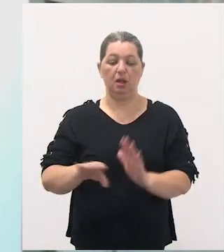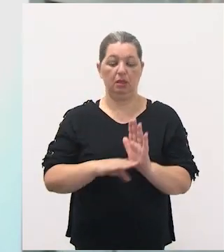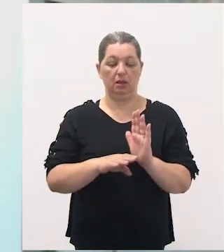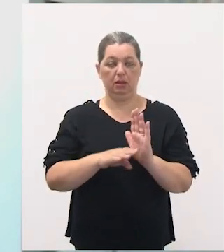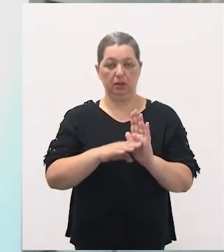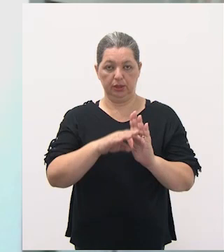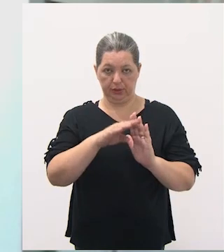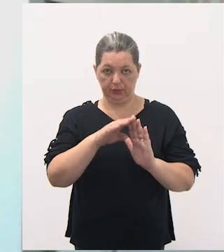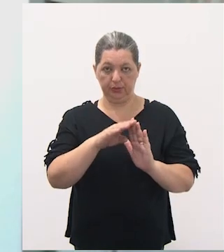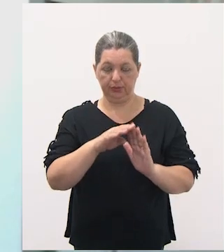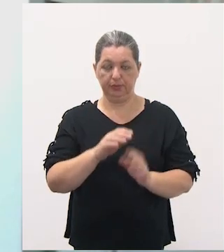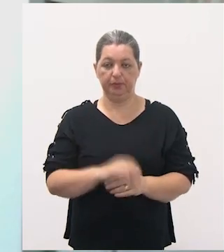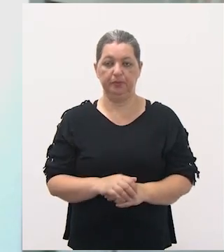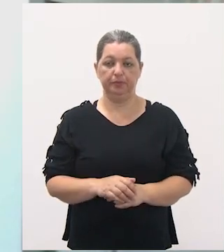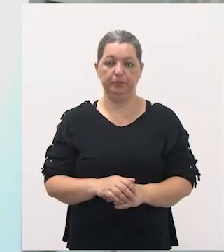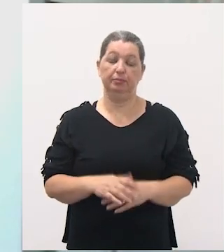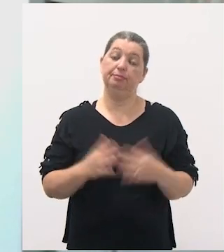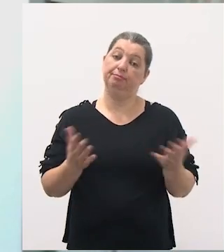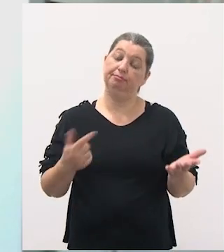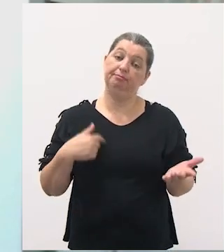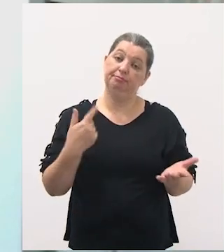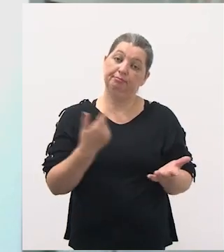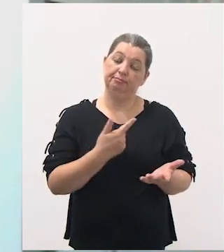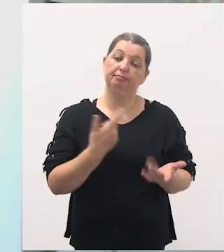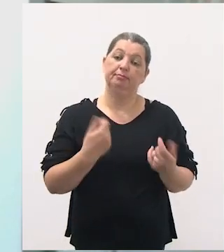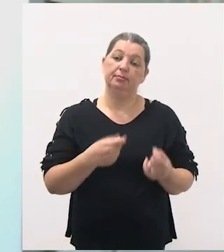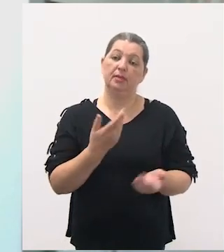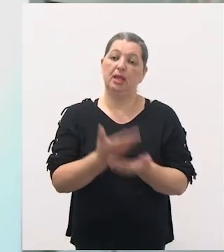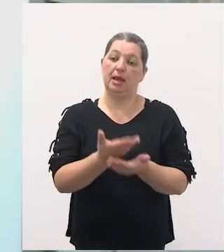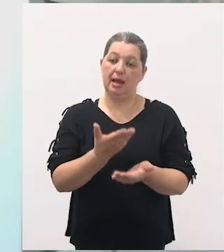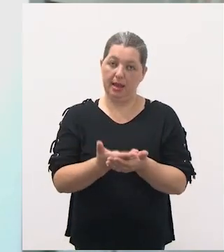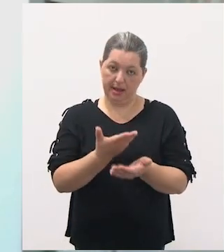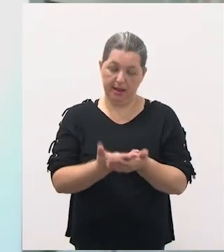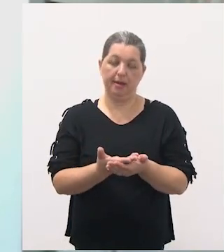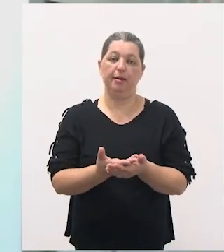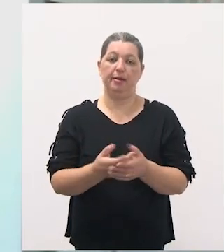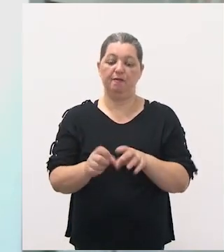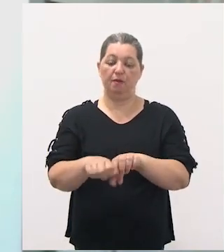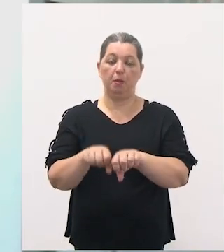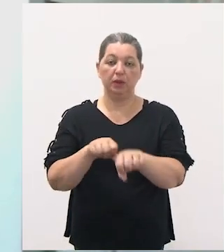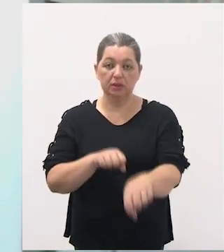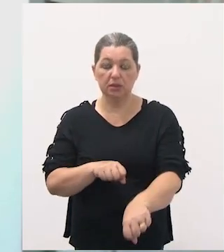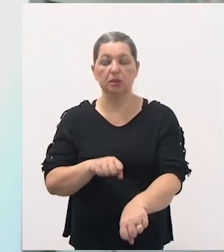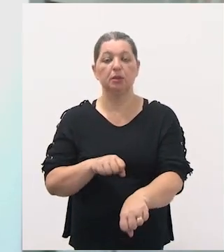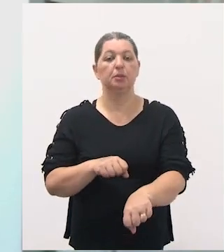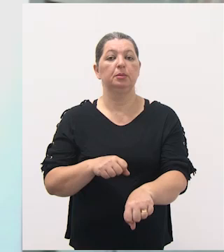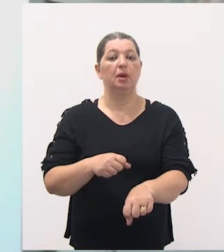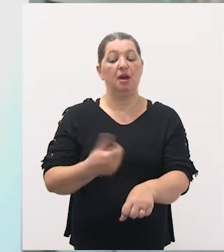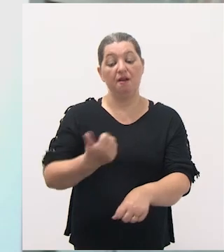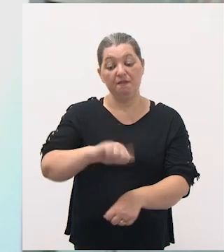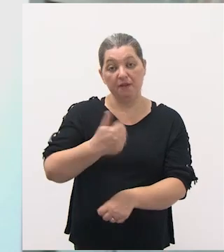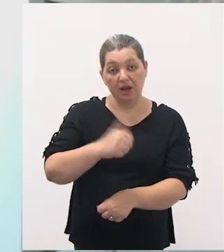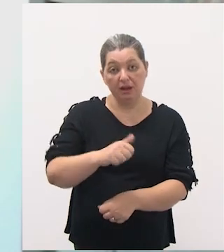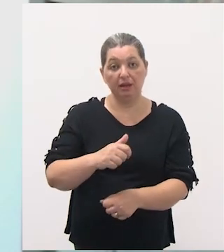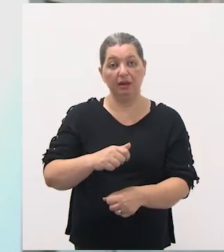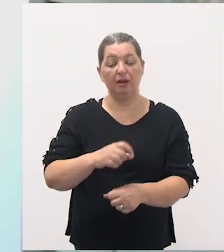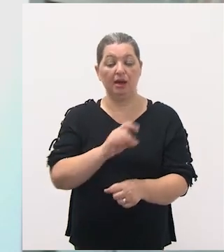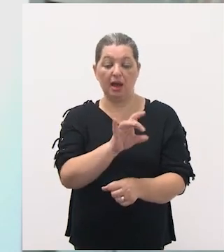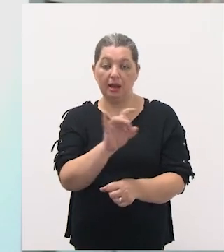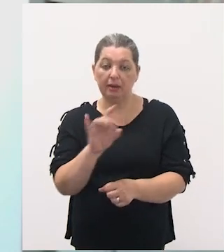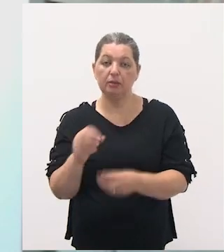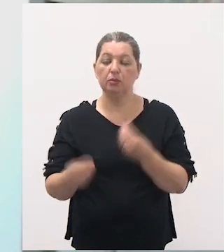taxonomia. Infelizmente, assim, a gente teria que ter uma aula mesmo, uma formação para analisar os itens, para mostrar como